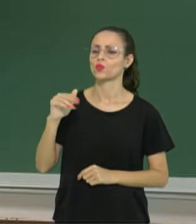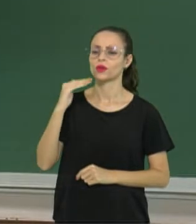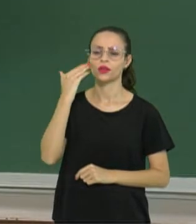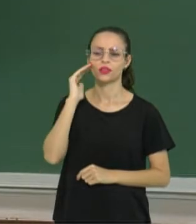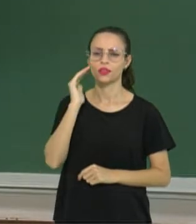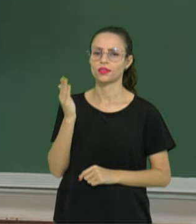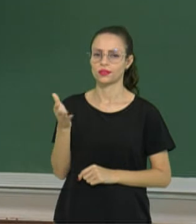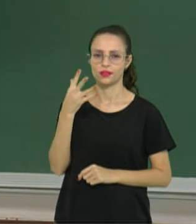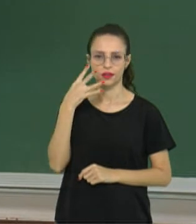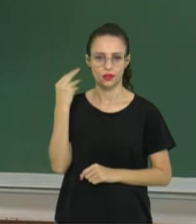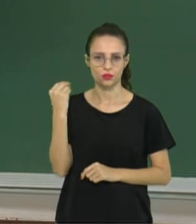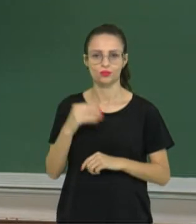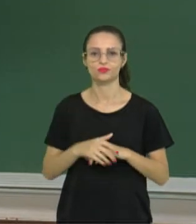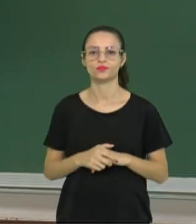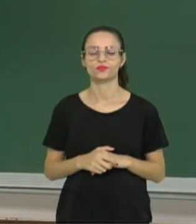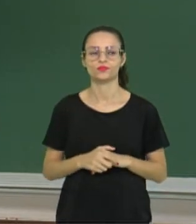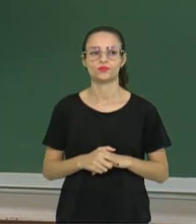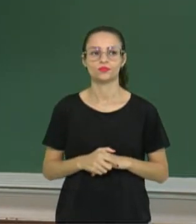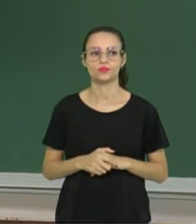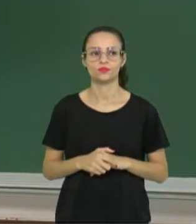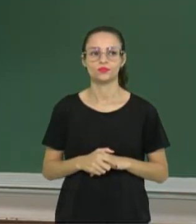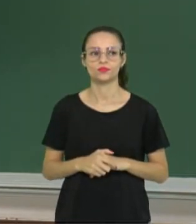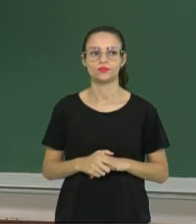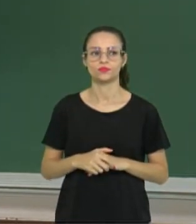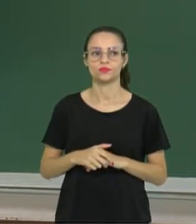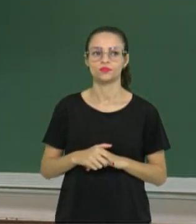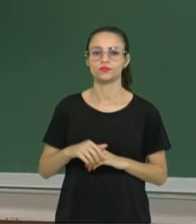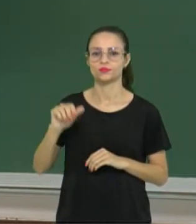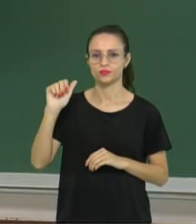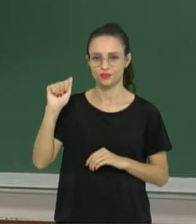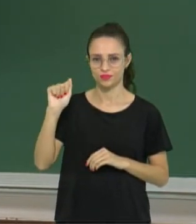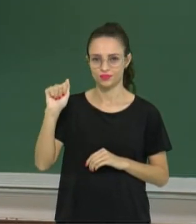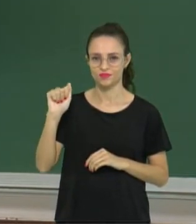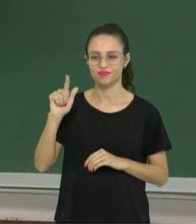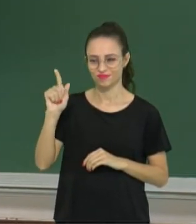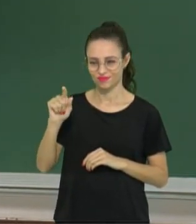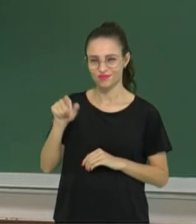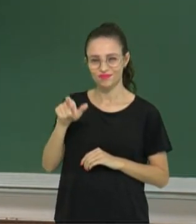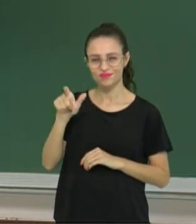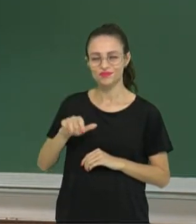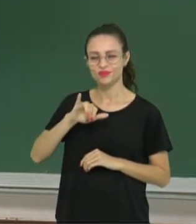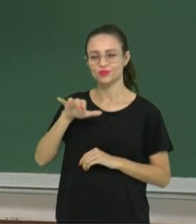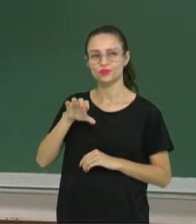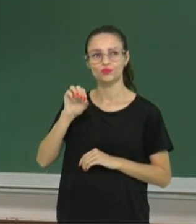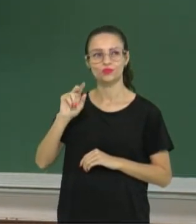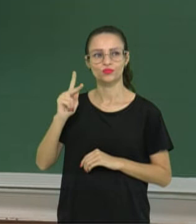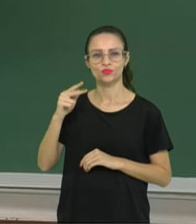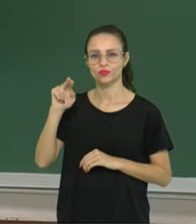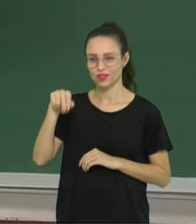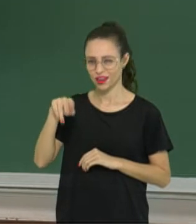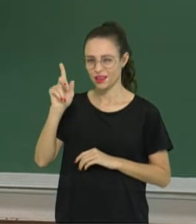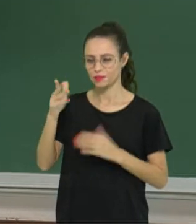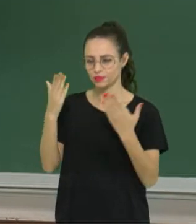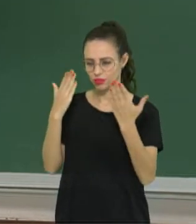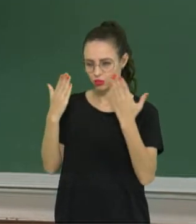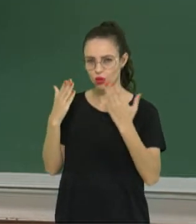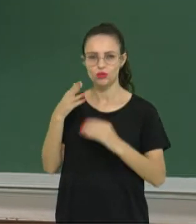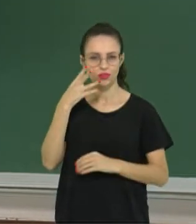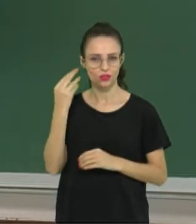gatos. Na letra A. John é o psicólogo do Garfield, ou um psicólogo de gatos.